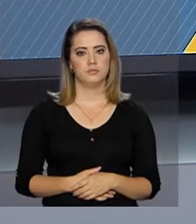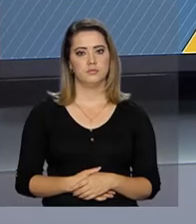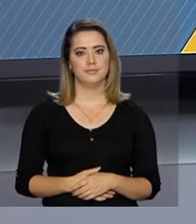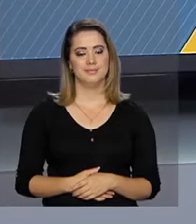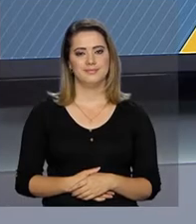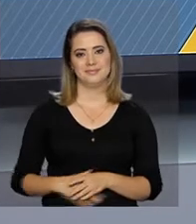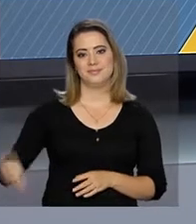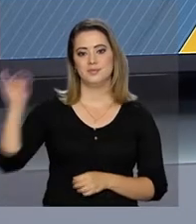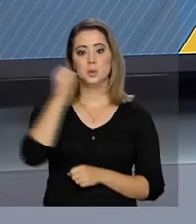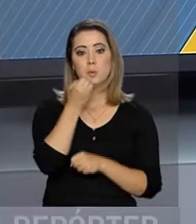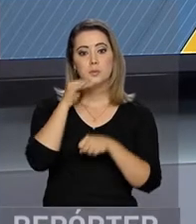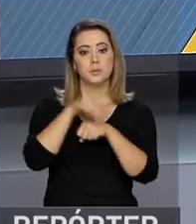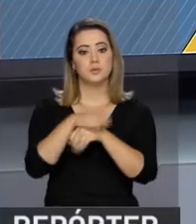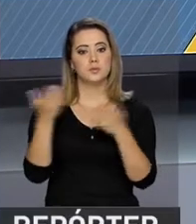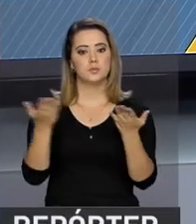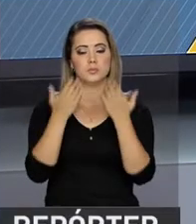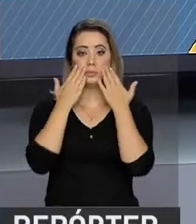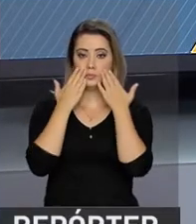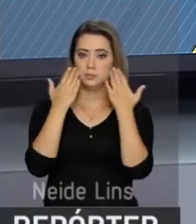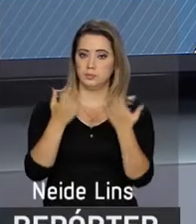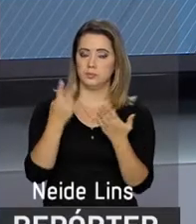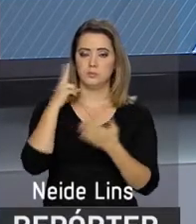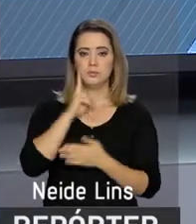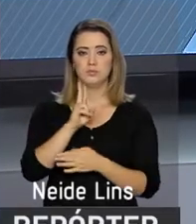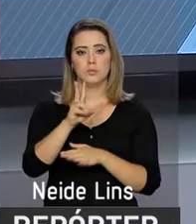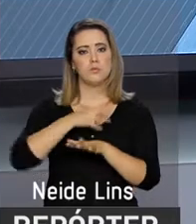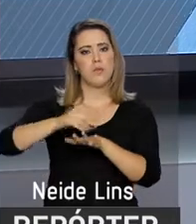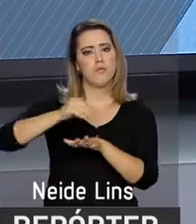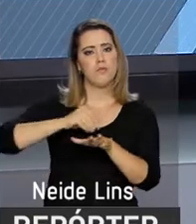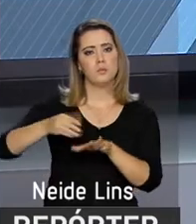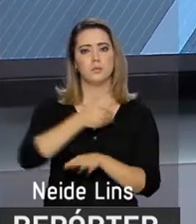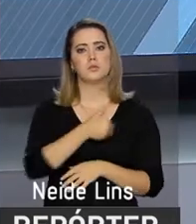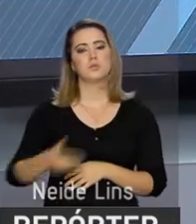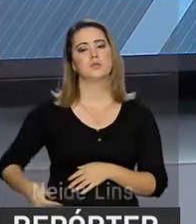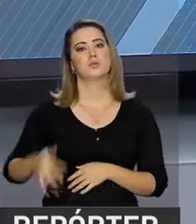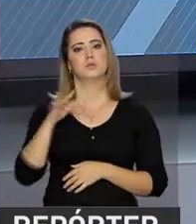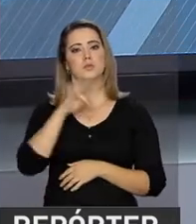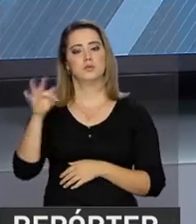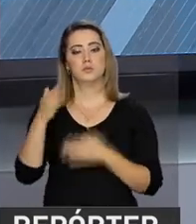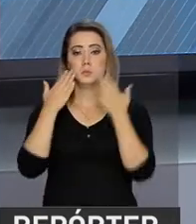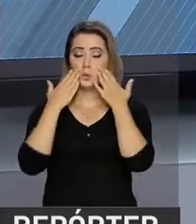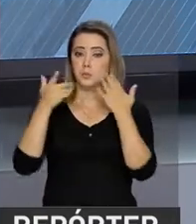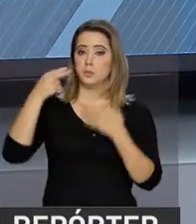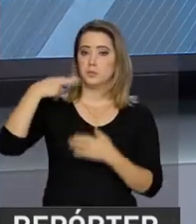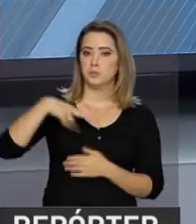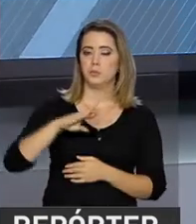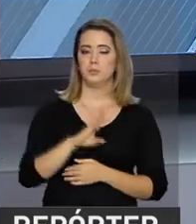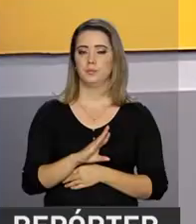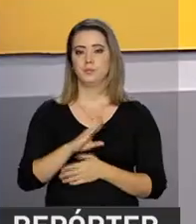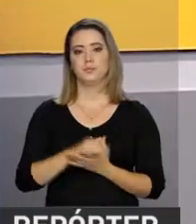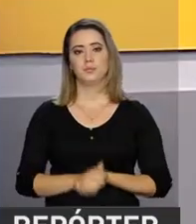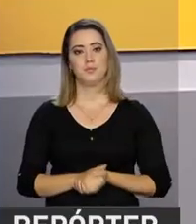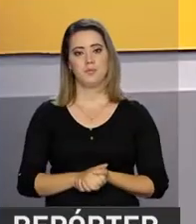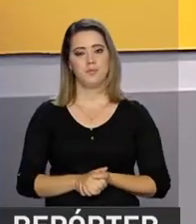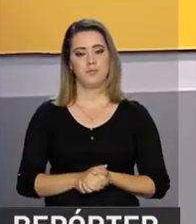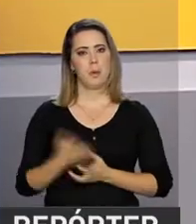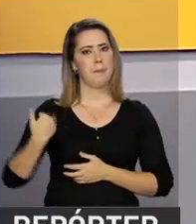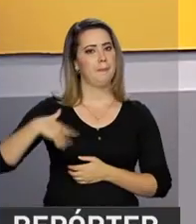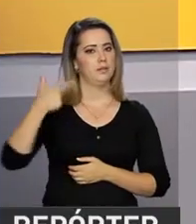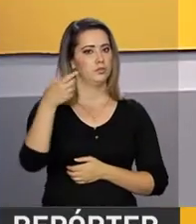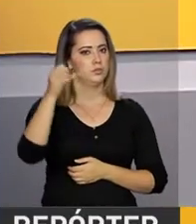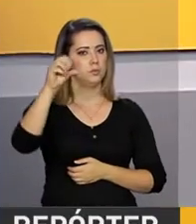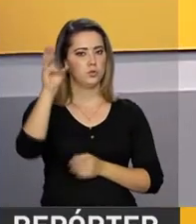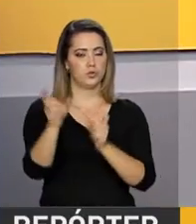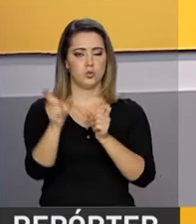olá boa noite acompanhe agora as notícias do governo federal e mais uma edição do repórter nbr mais de